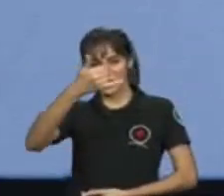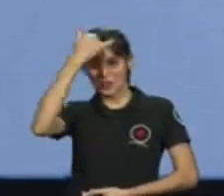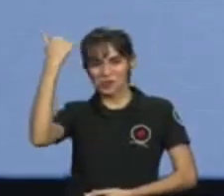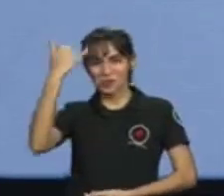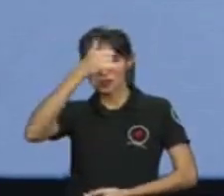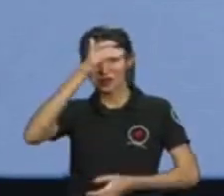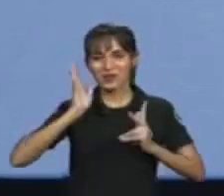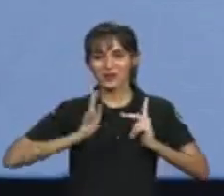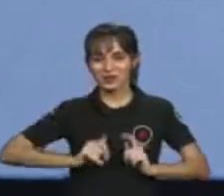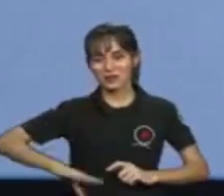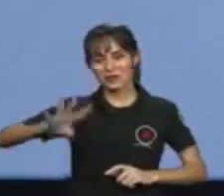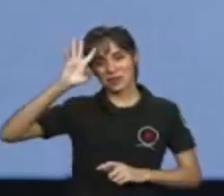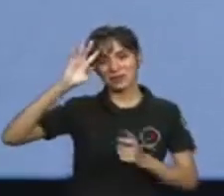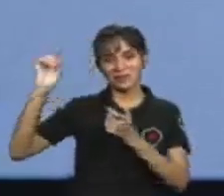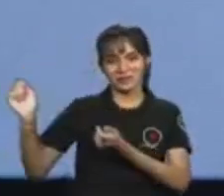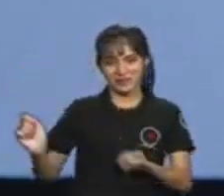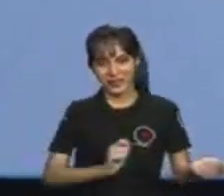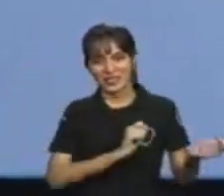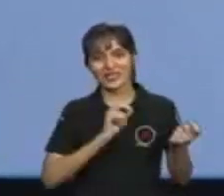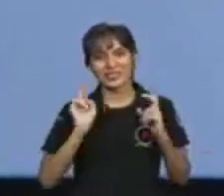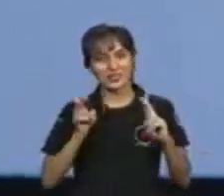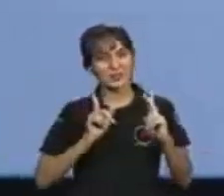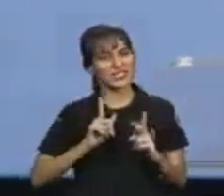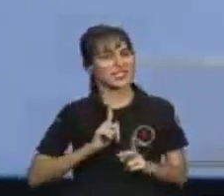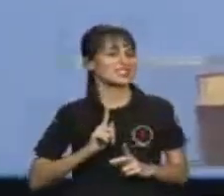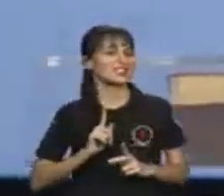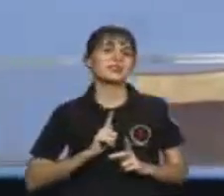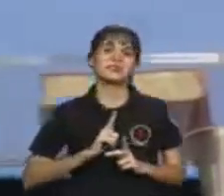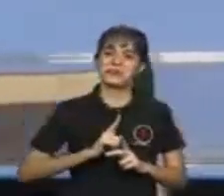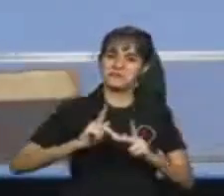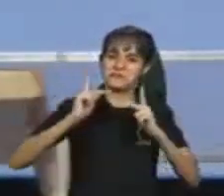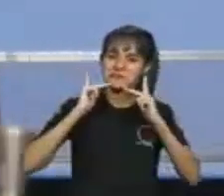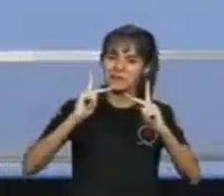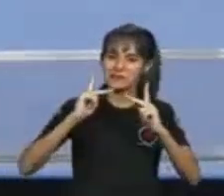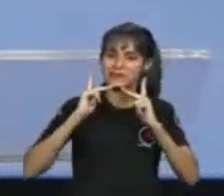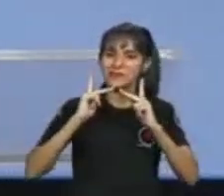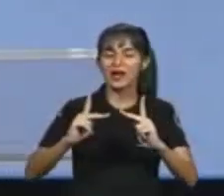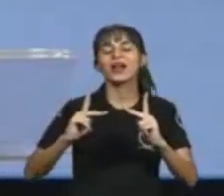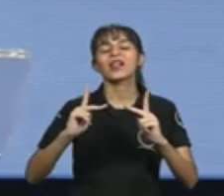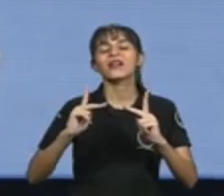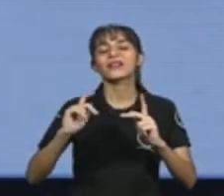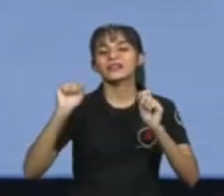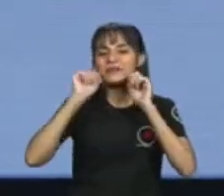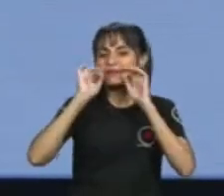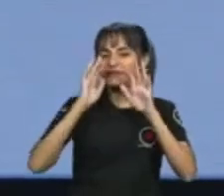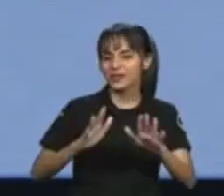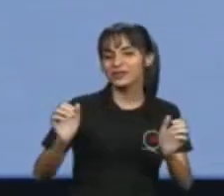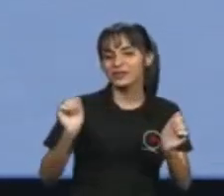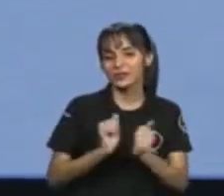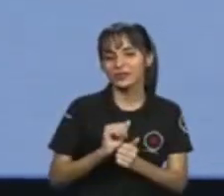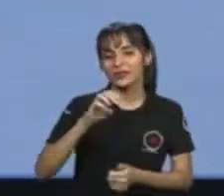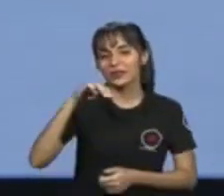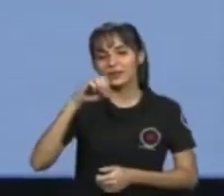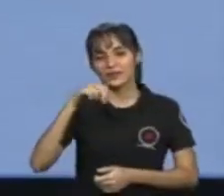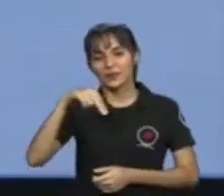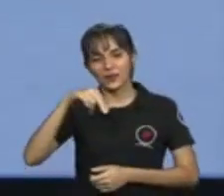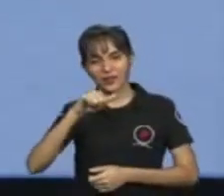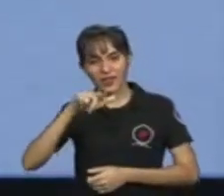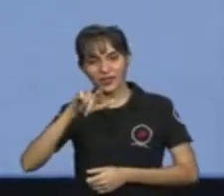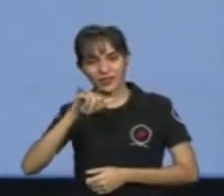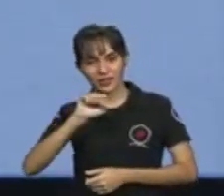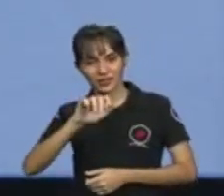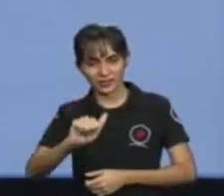quartas-feiras, a senhora sempre levava uma palavra de bênção ali junto com a Mona Lisa para nos ajudar a